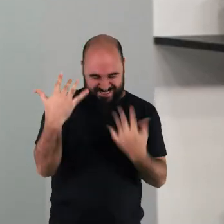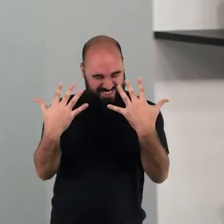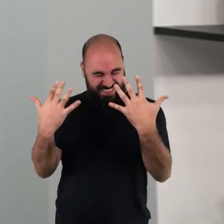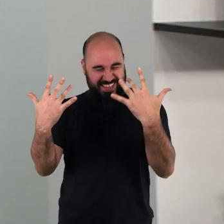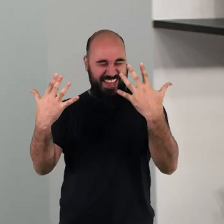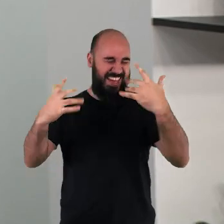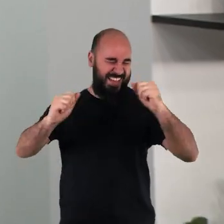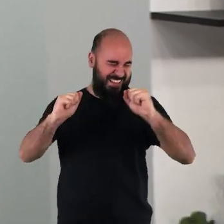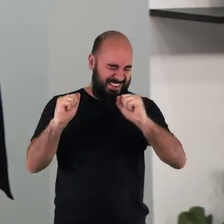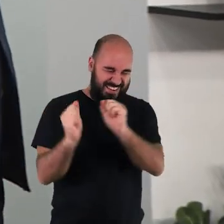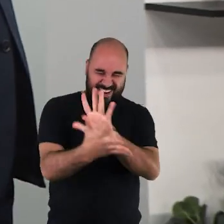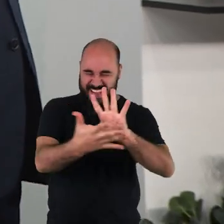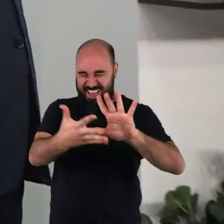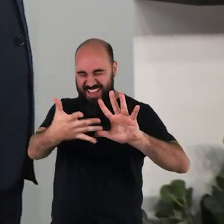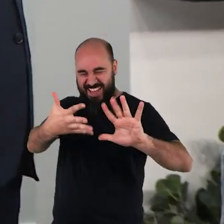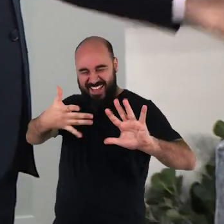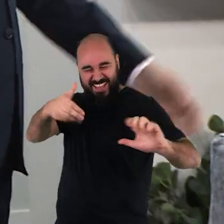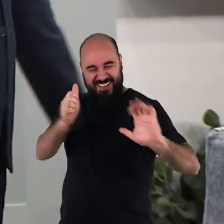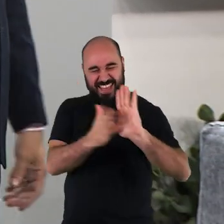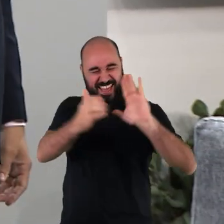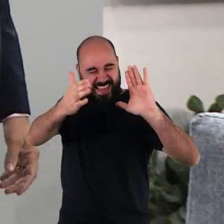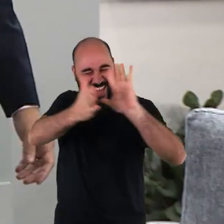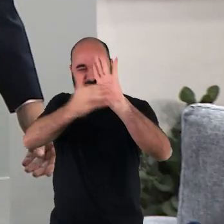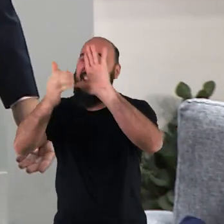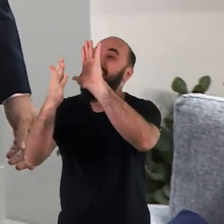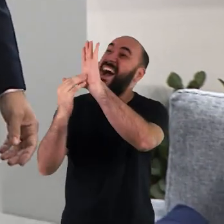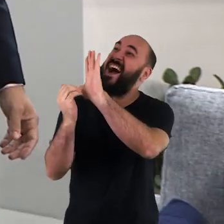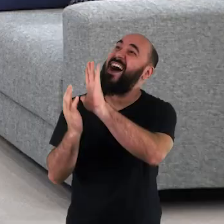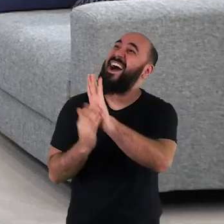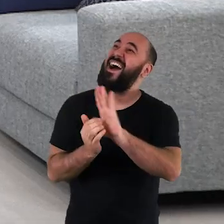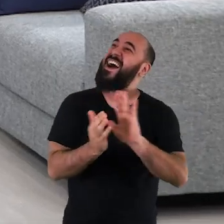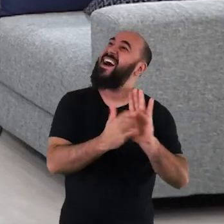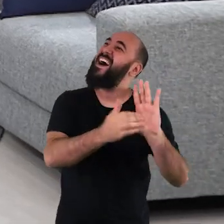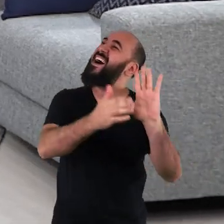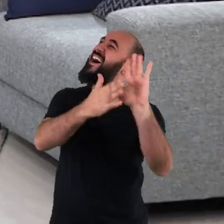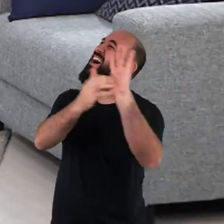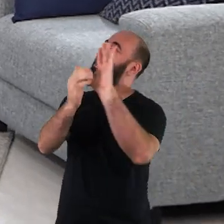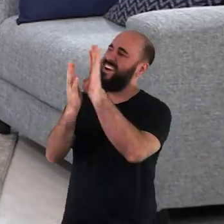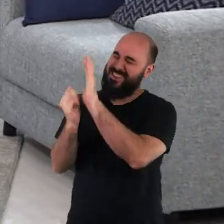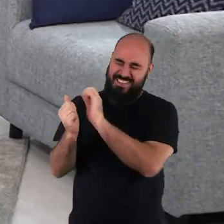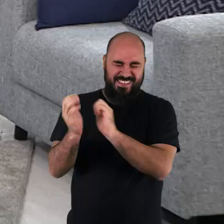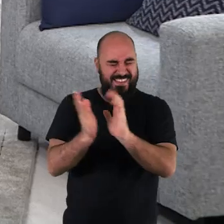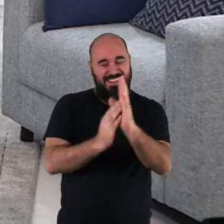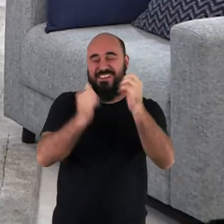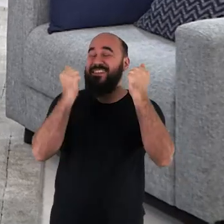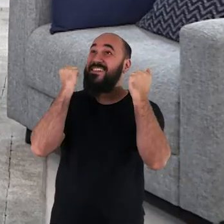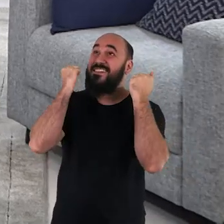louvor. Nossa voz em teu.